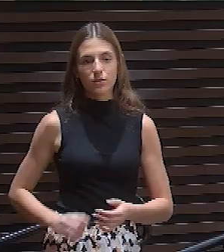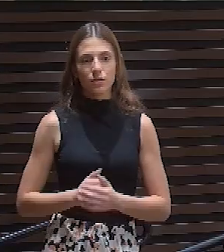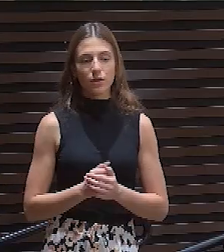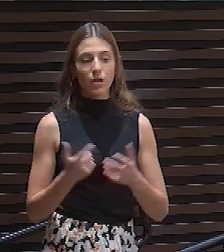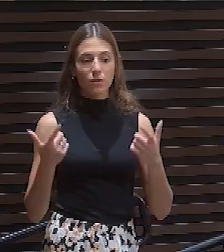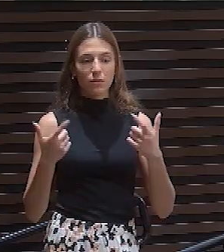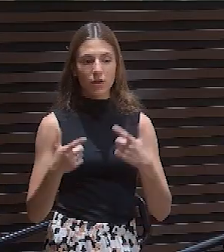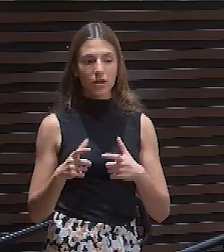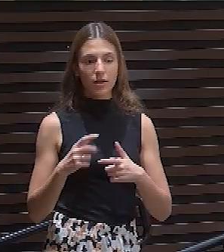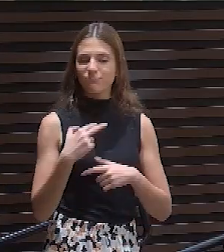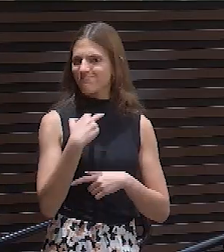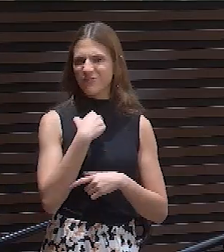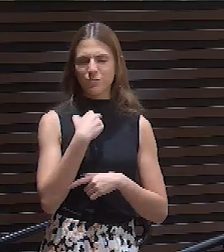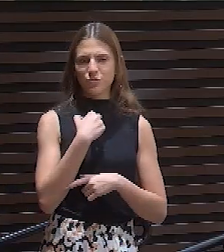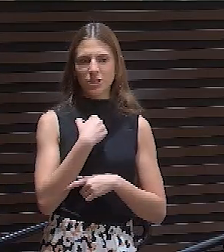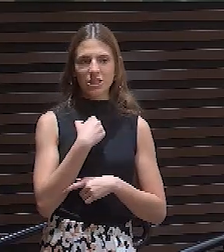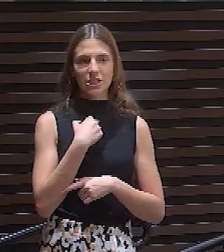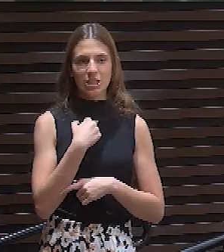podia tirar